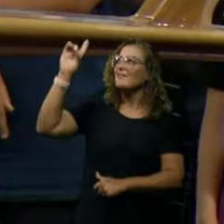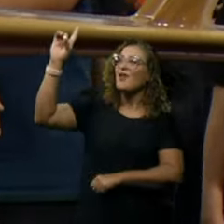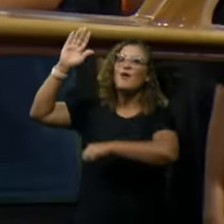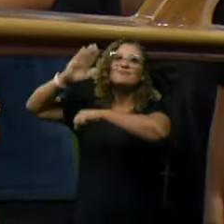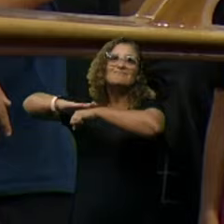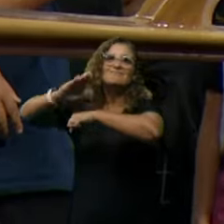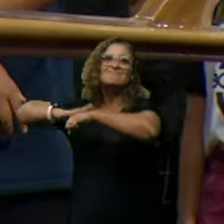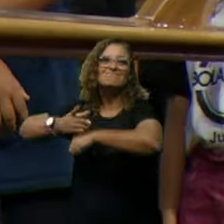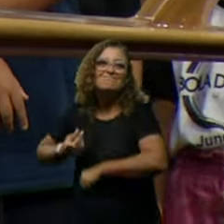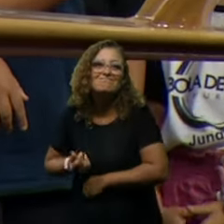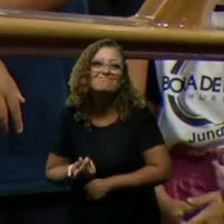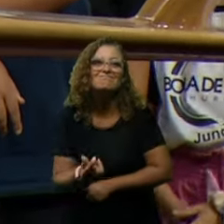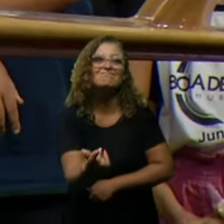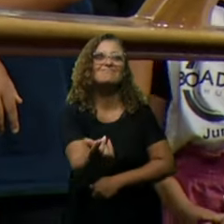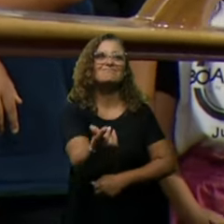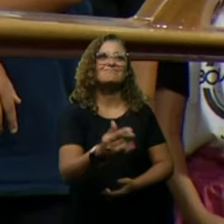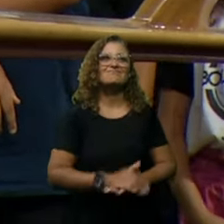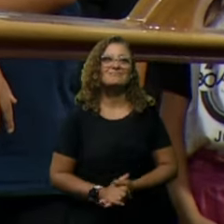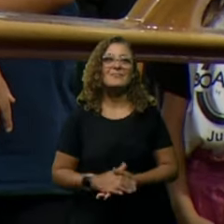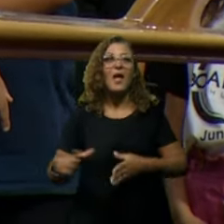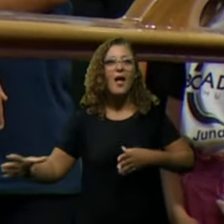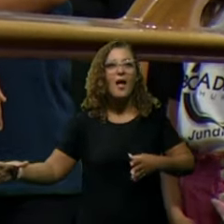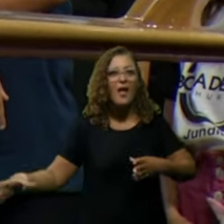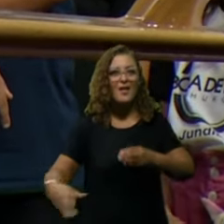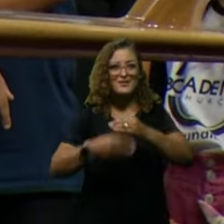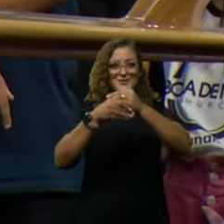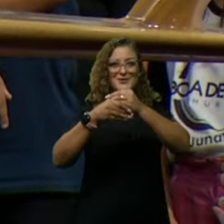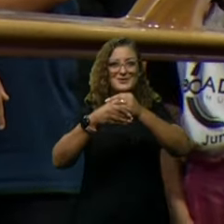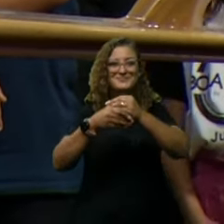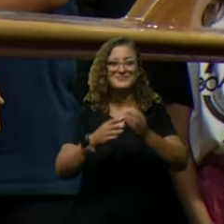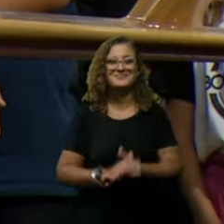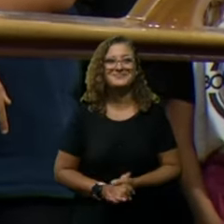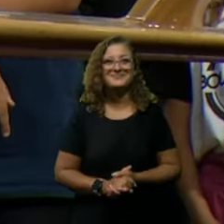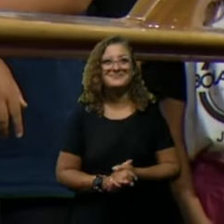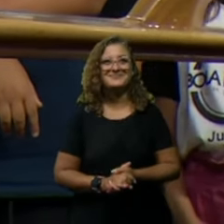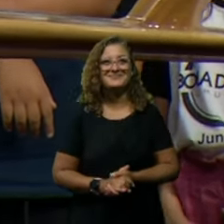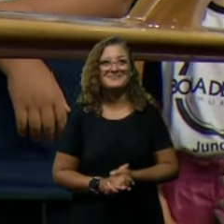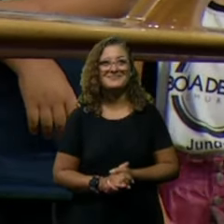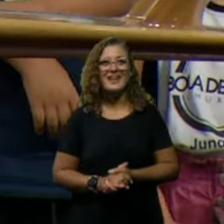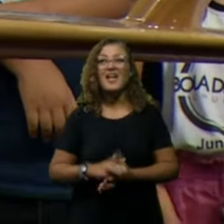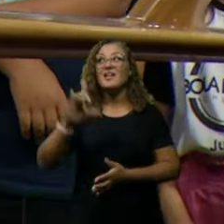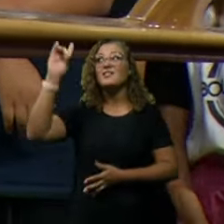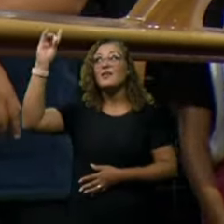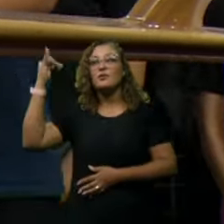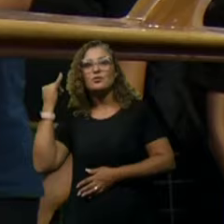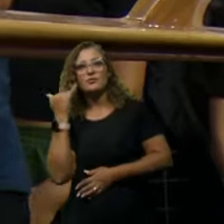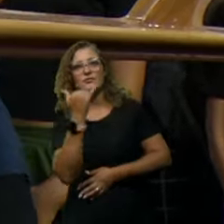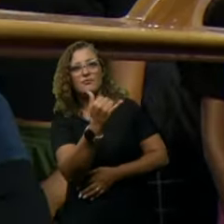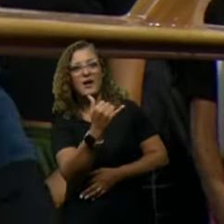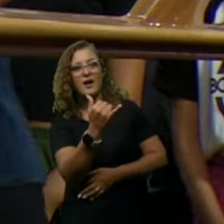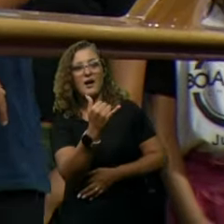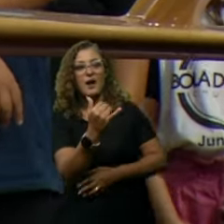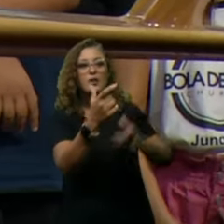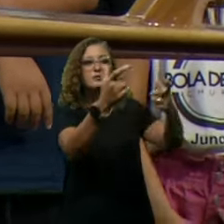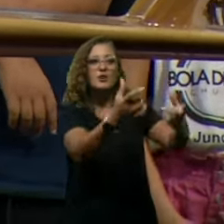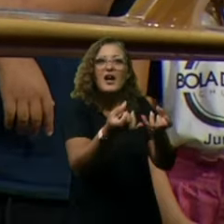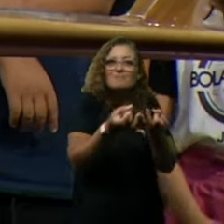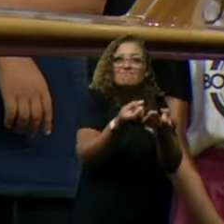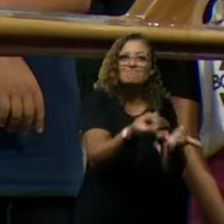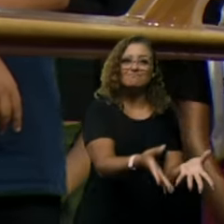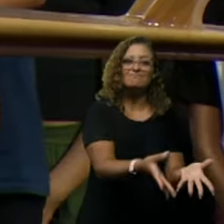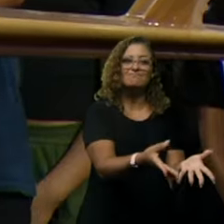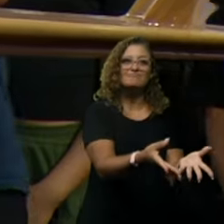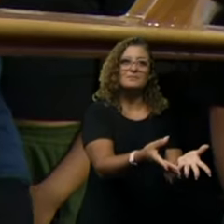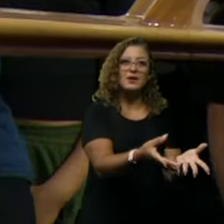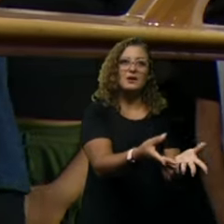durará resume Camila vou resumir Quando Deus diz sai do que é dessa terra ele está dizendo sai do que